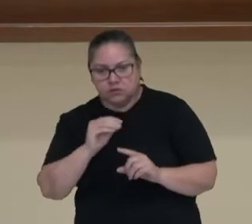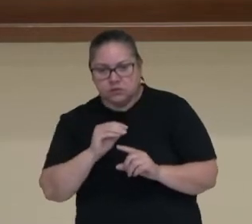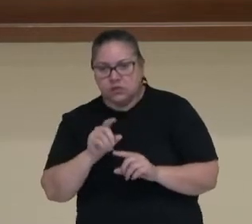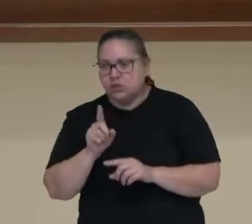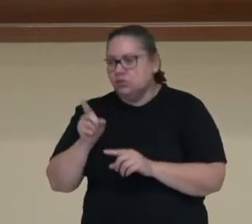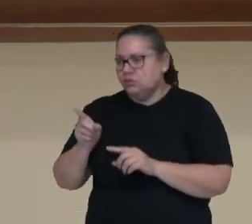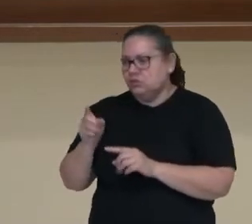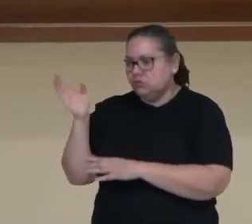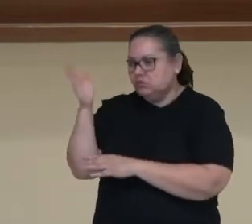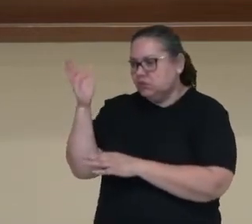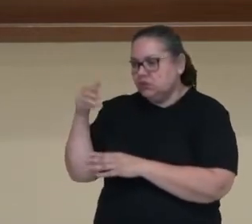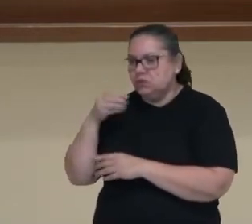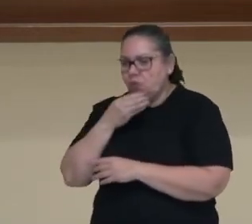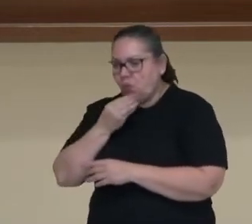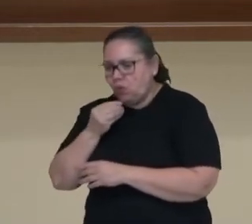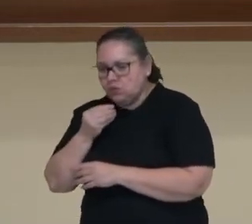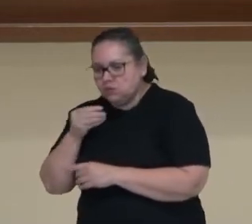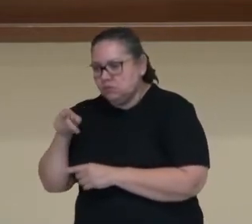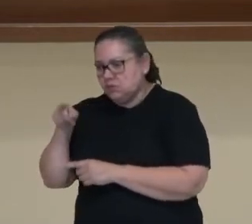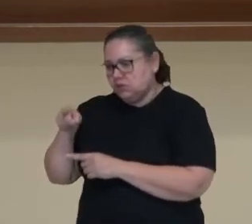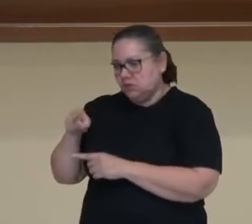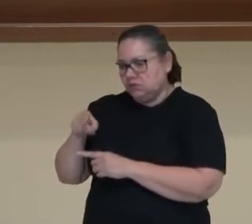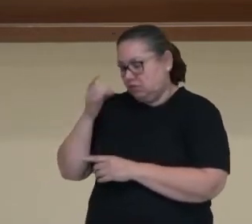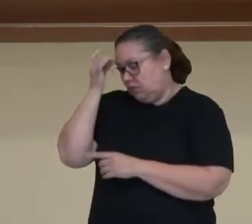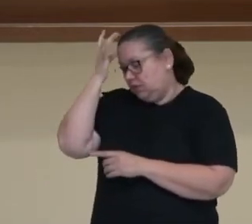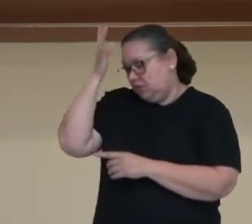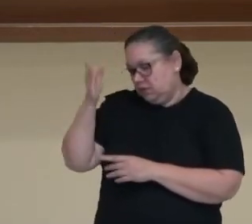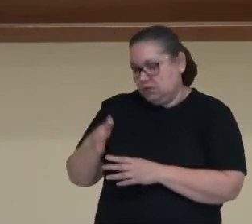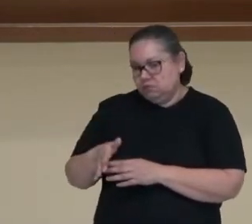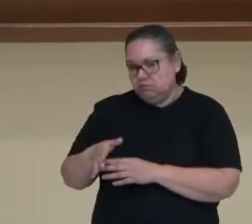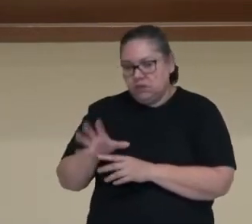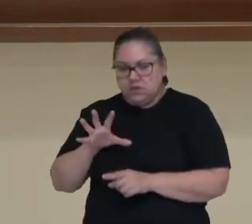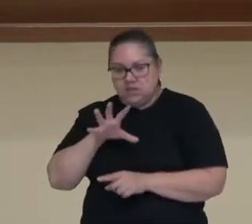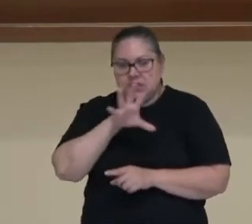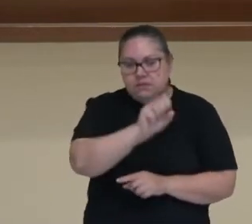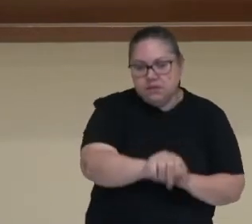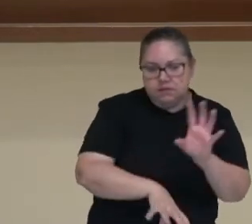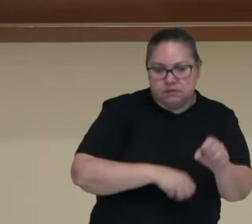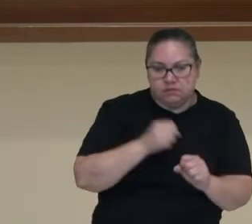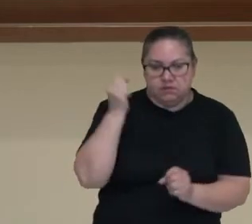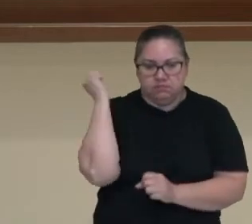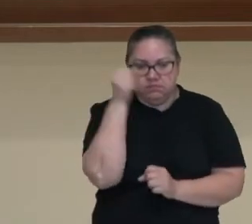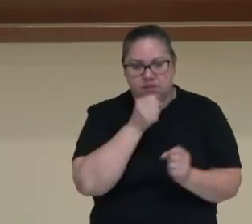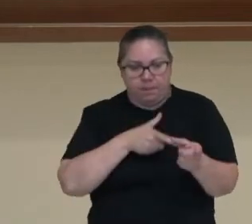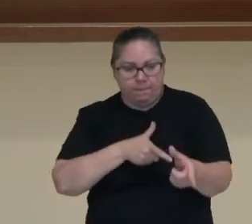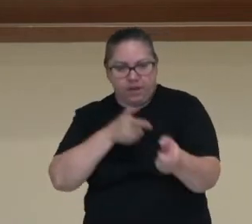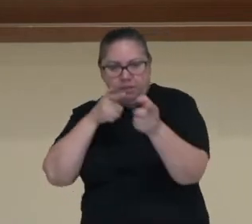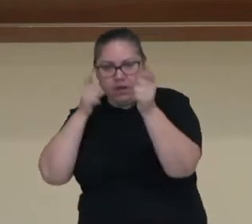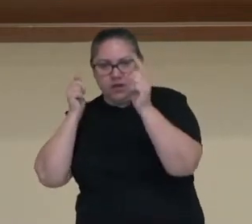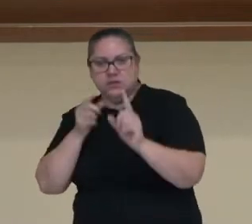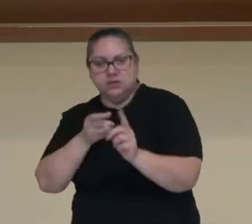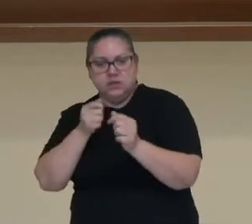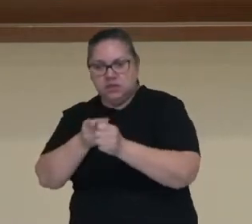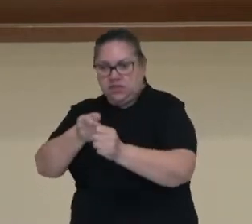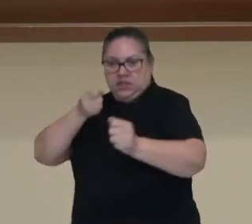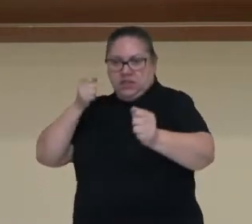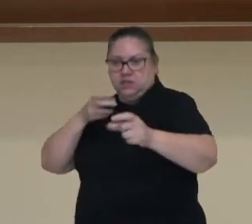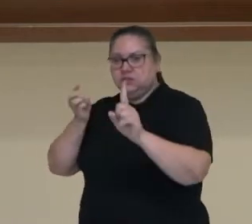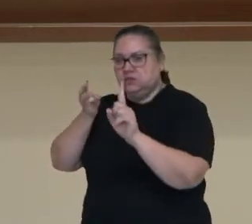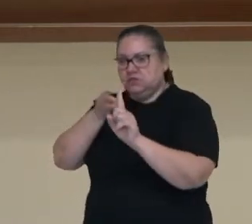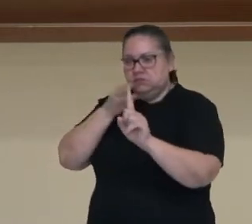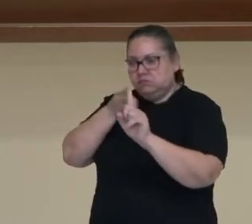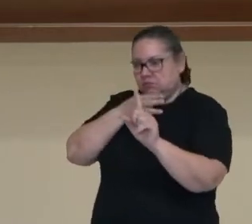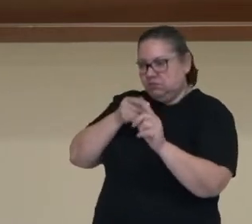bandeirantes. Porque pensa bem, para os bandeirantes está mais fácil atacar uma aldeia indígena com caçador, arco e flecha ali em cima da